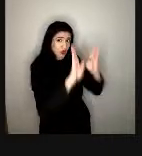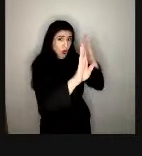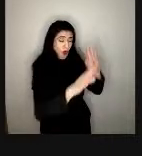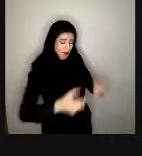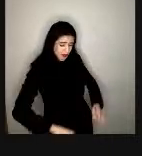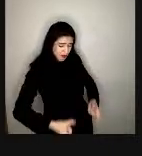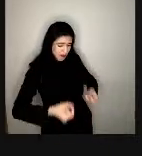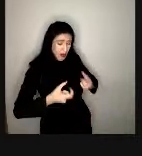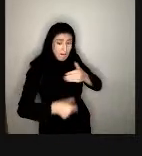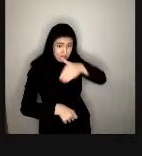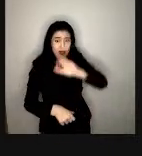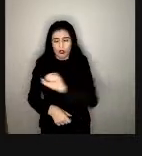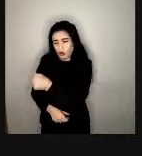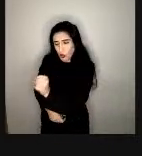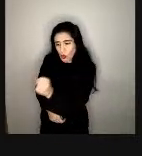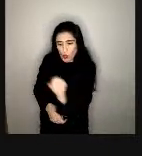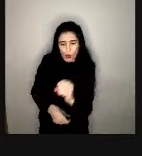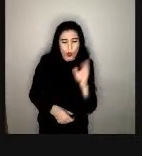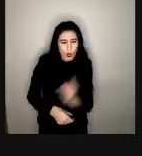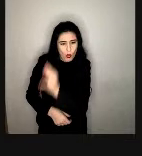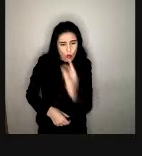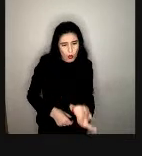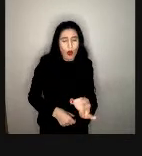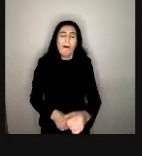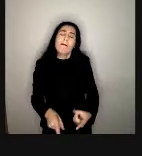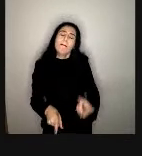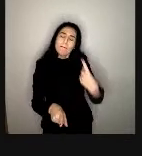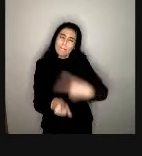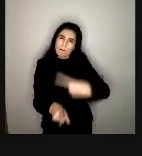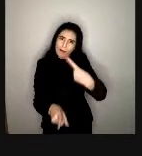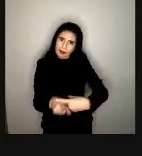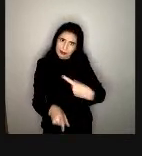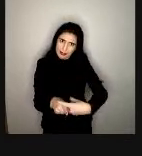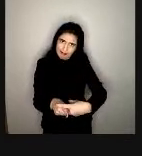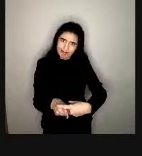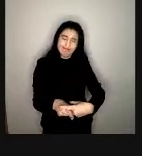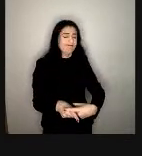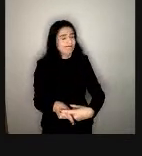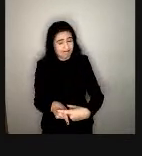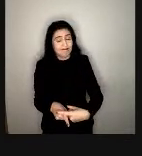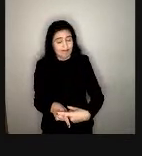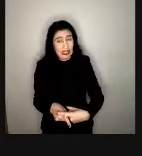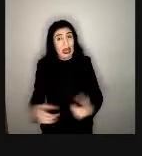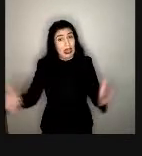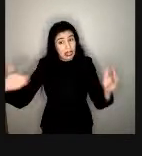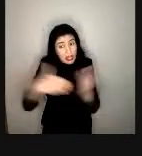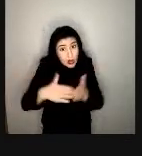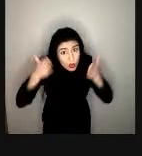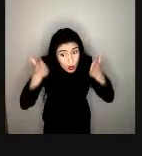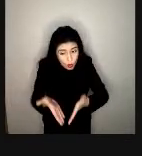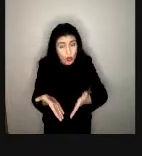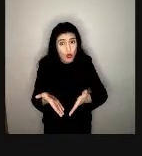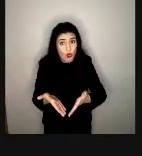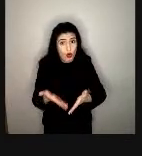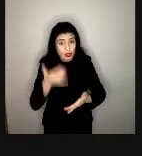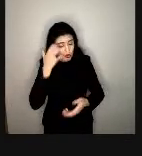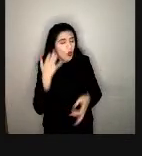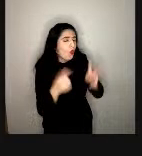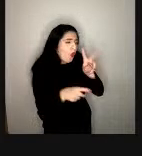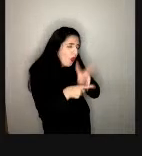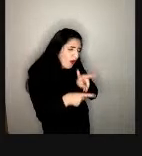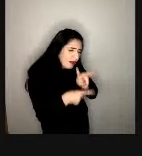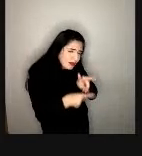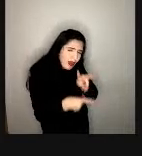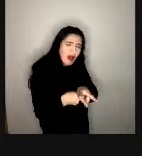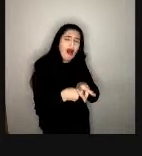80%. E isso por quê? Porque, infelizmente, até hoje, a tarefa de cuidar, a tarefa de